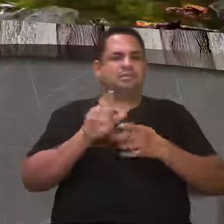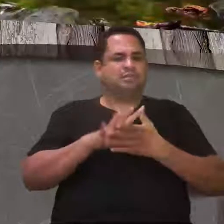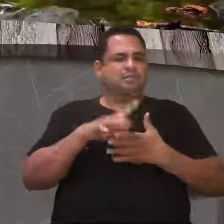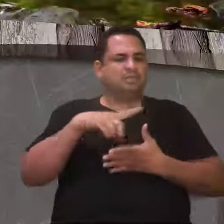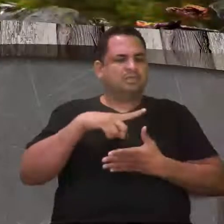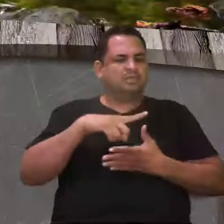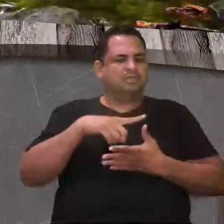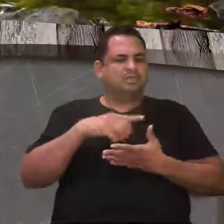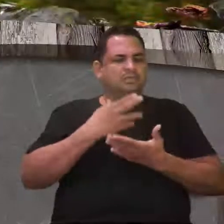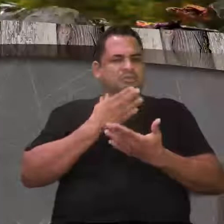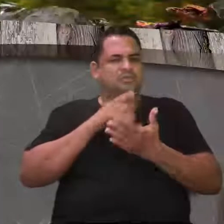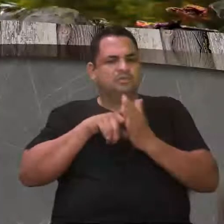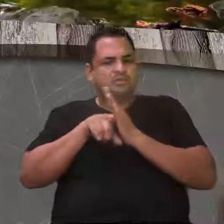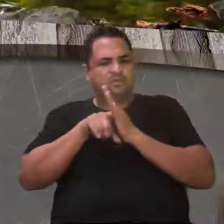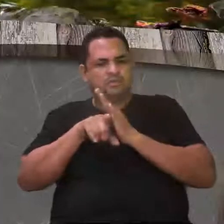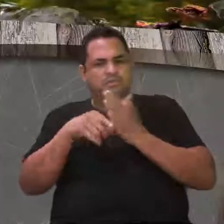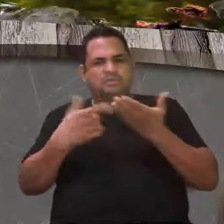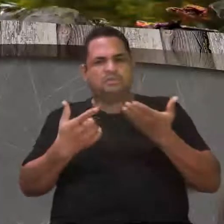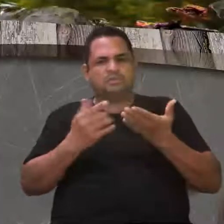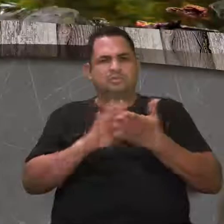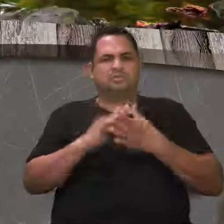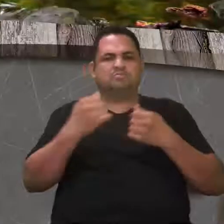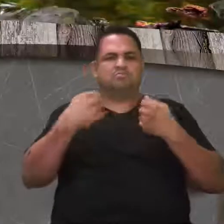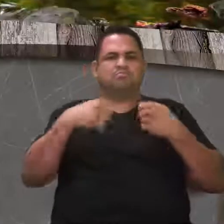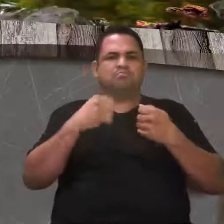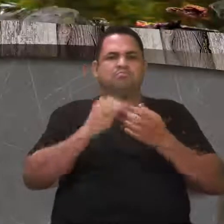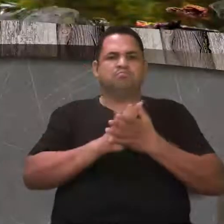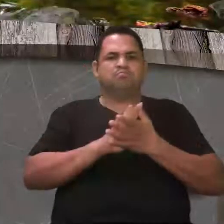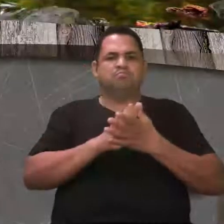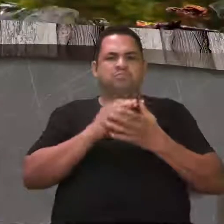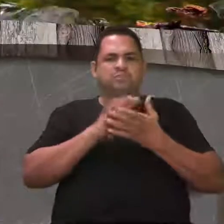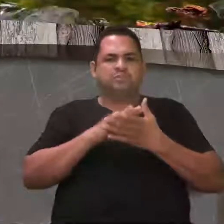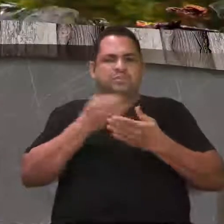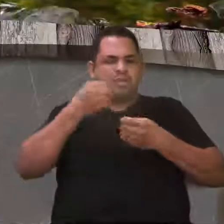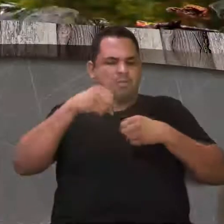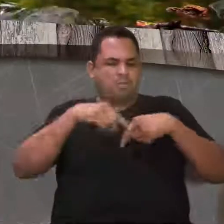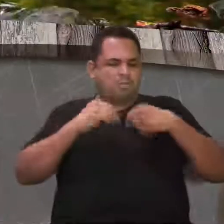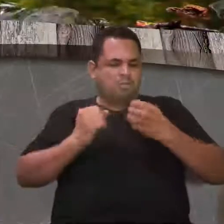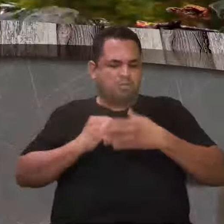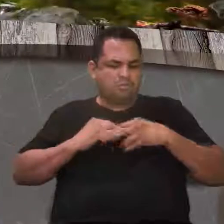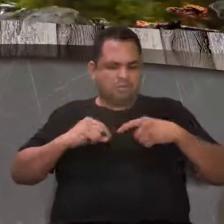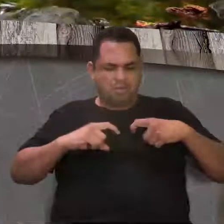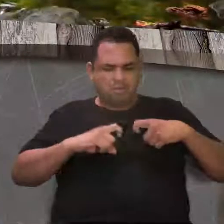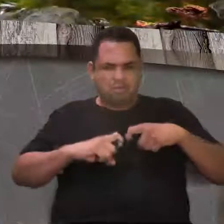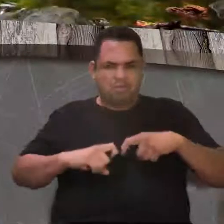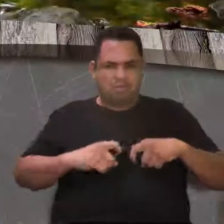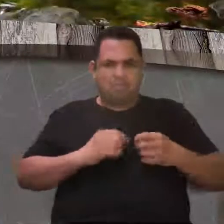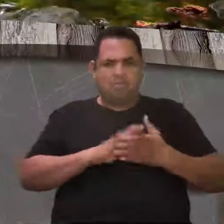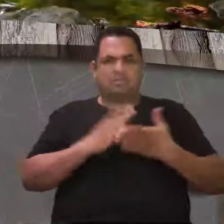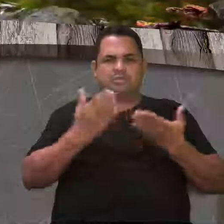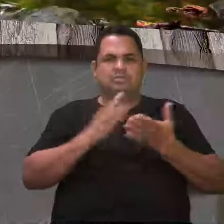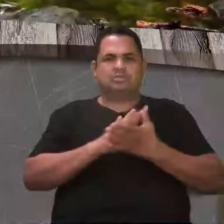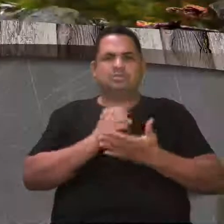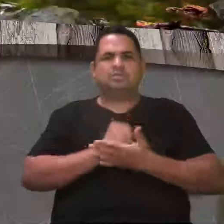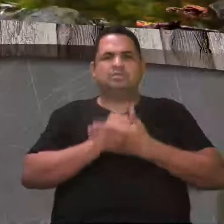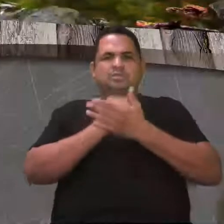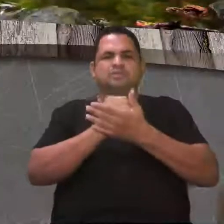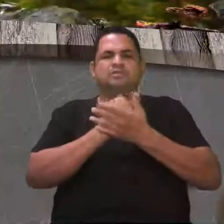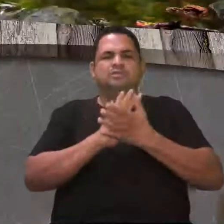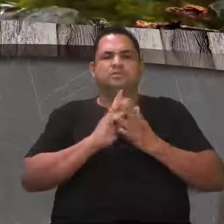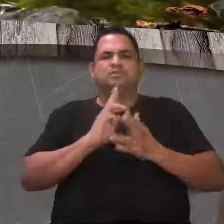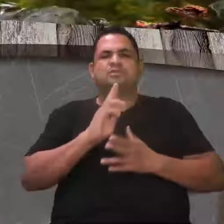que há indícios de que pode ter um acúmulo de bactérias que ajude aí no processo, né,